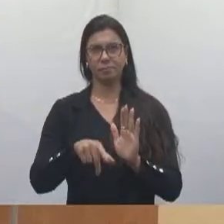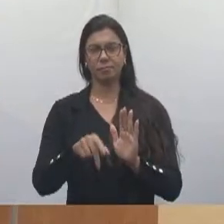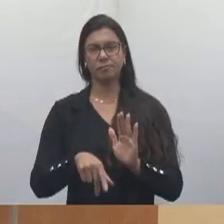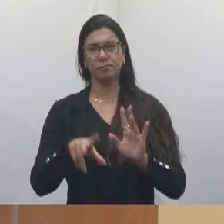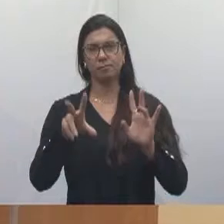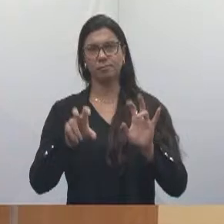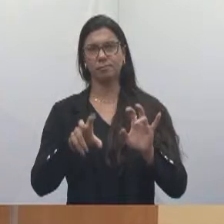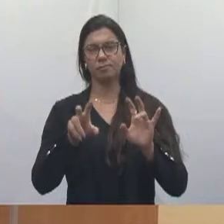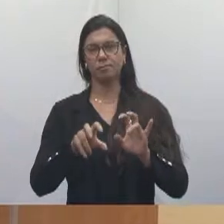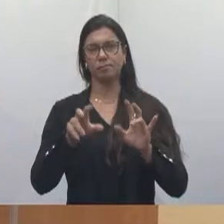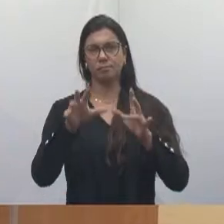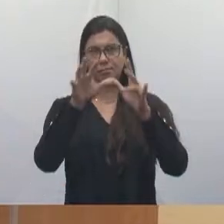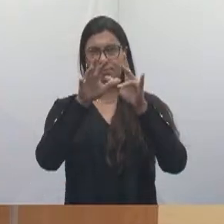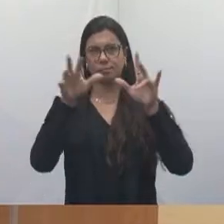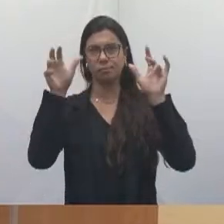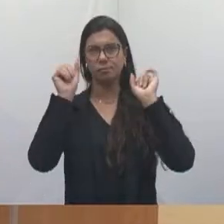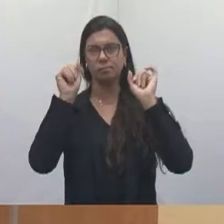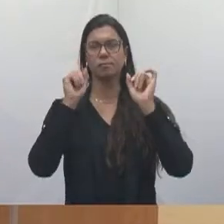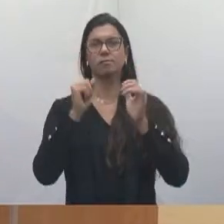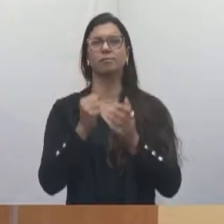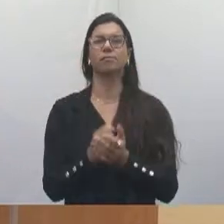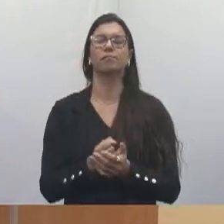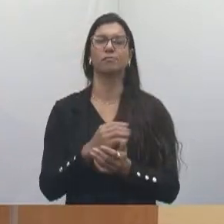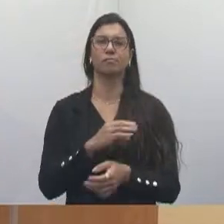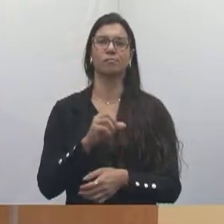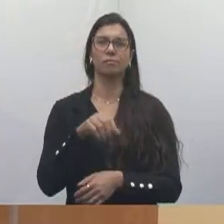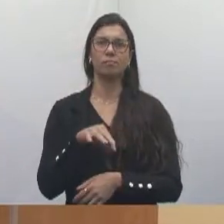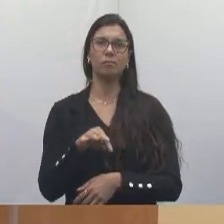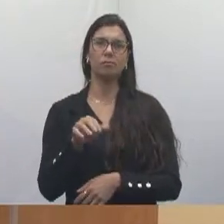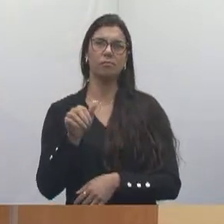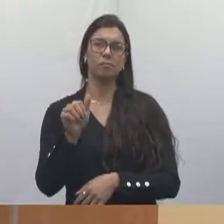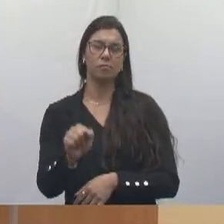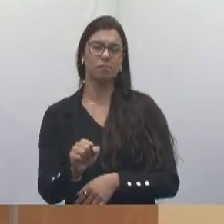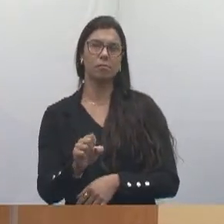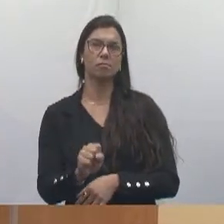conta de 2021 do prefeito Isaías Santana.